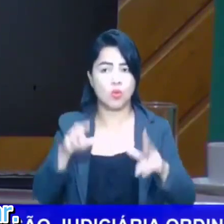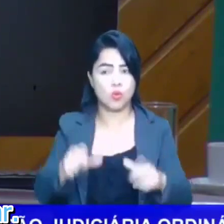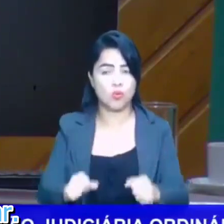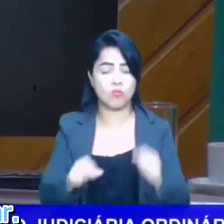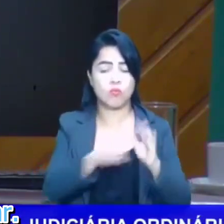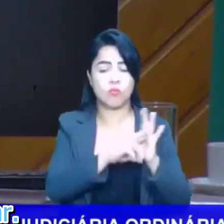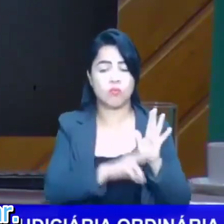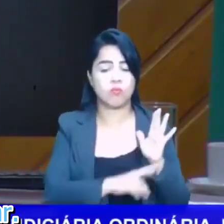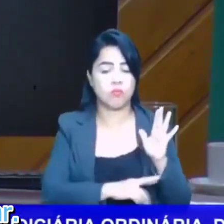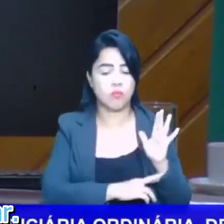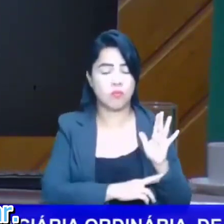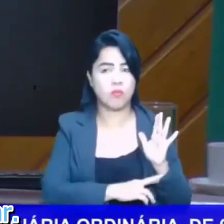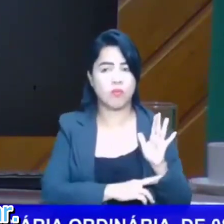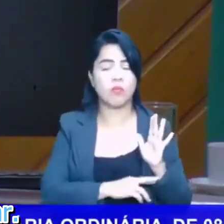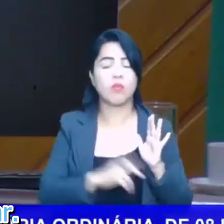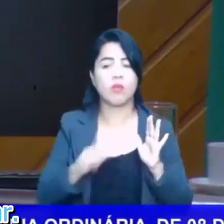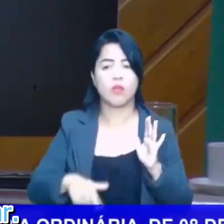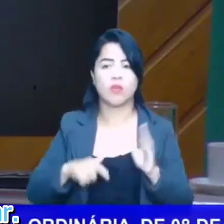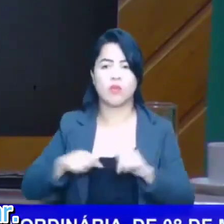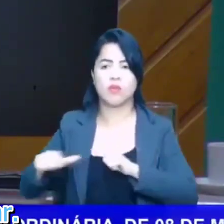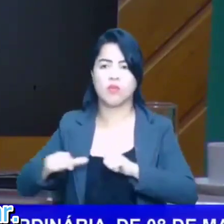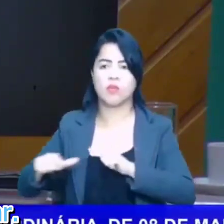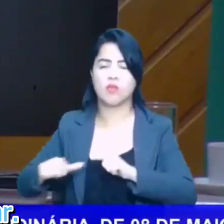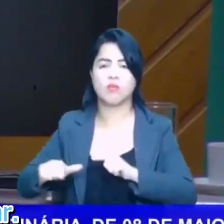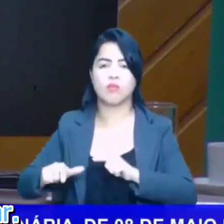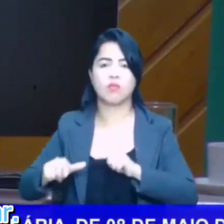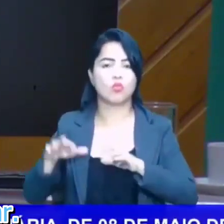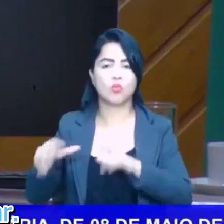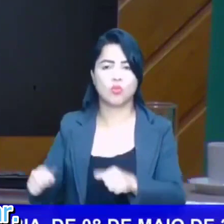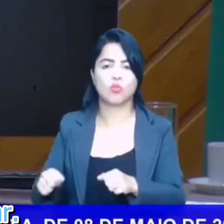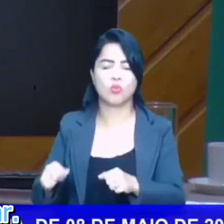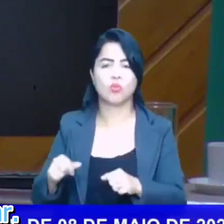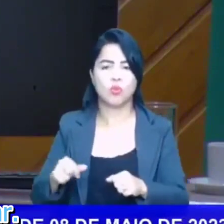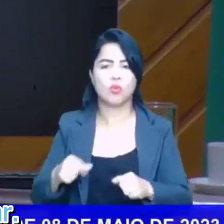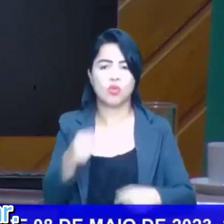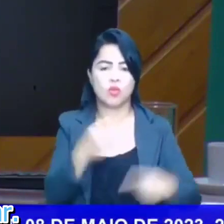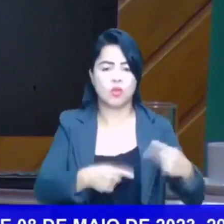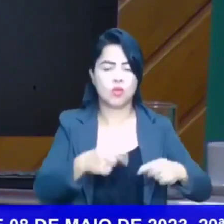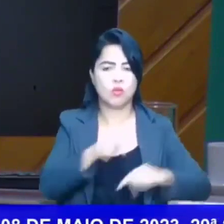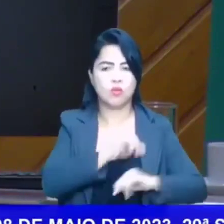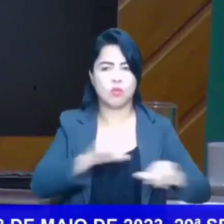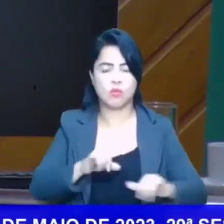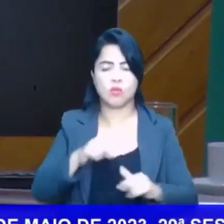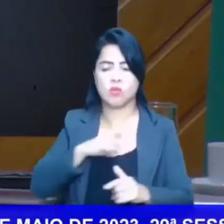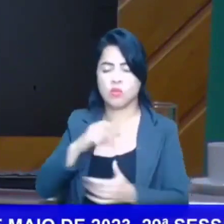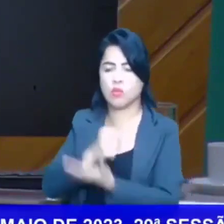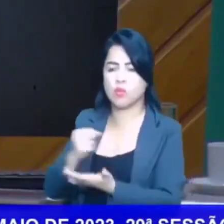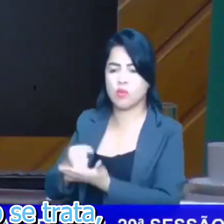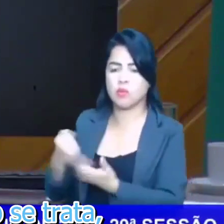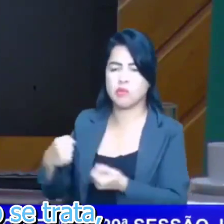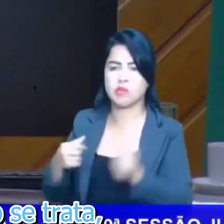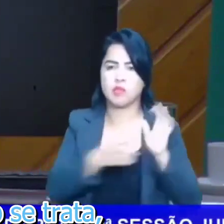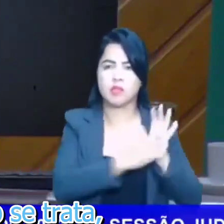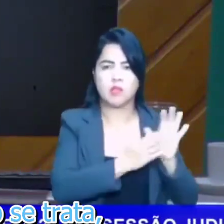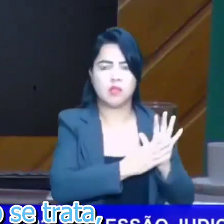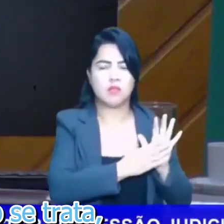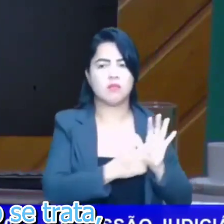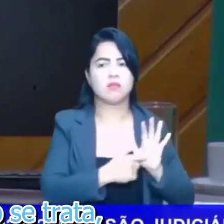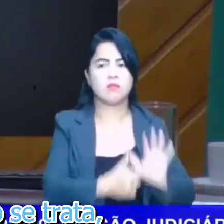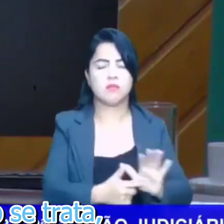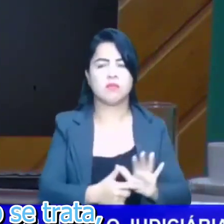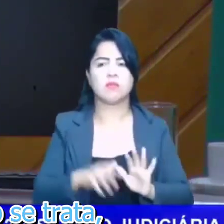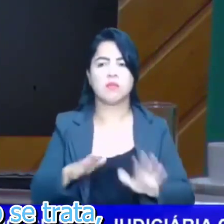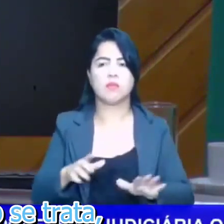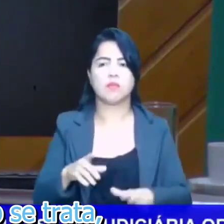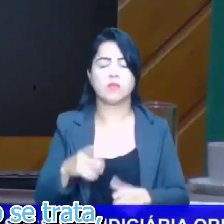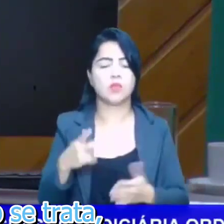serviços que uma campanha eventualmente venha a contratar. Mas, no caso em comento, há um agravante,